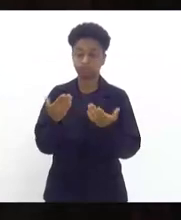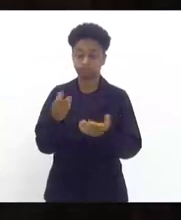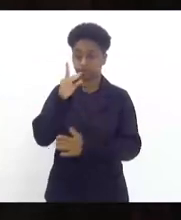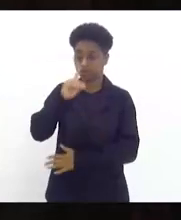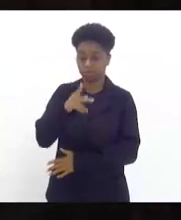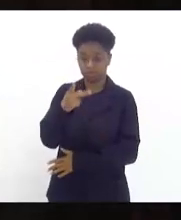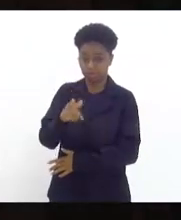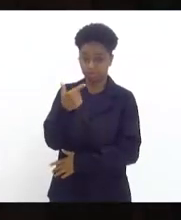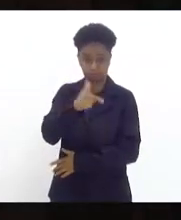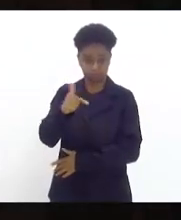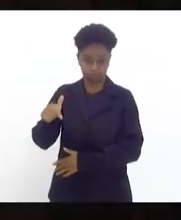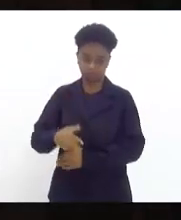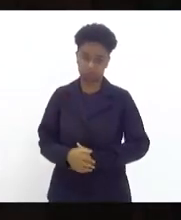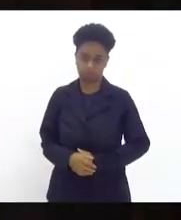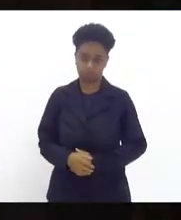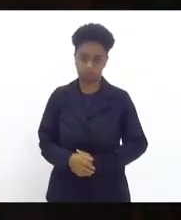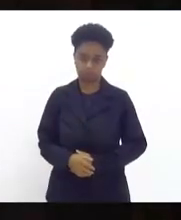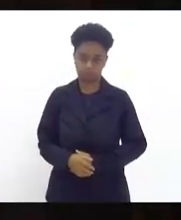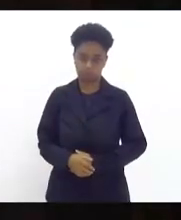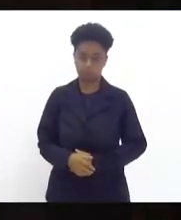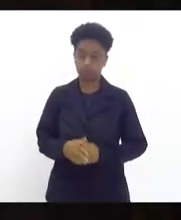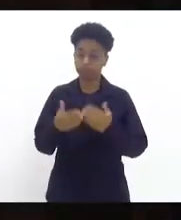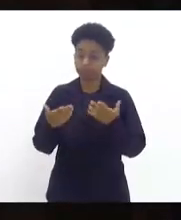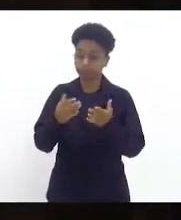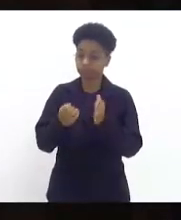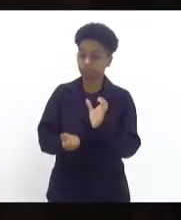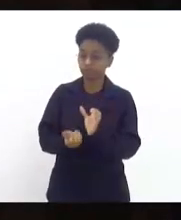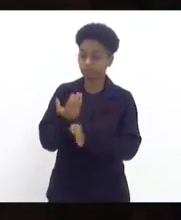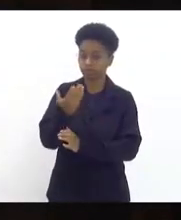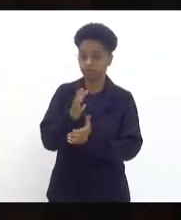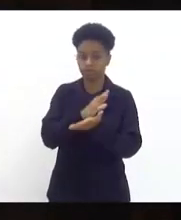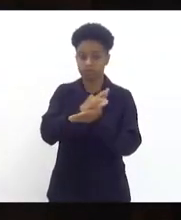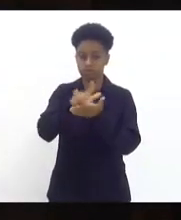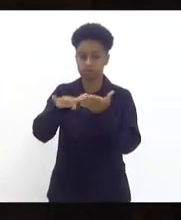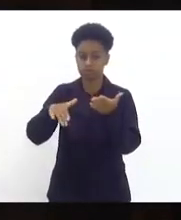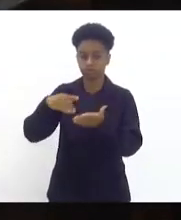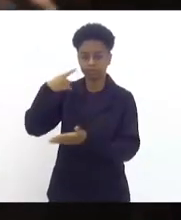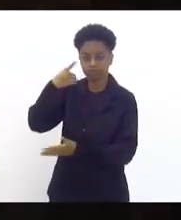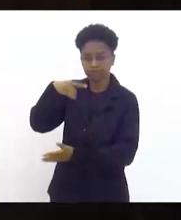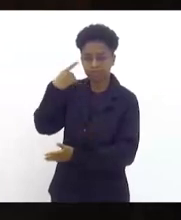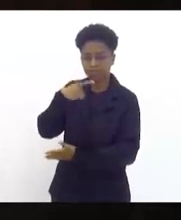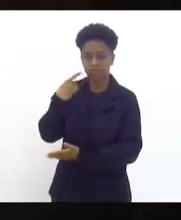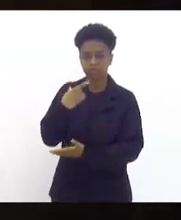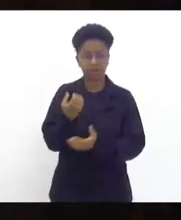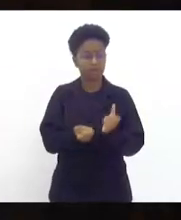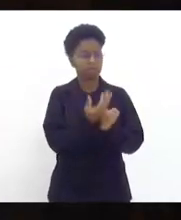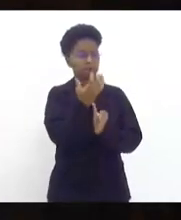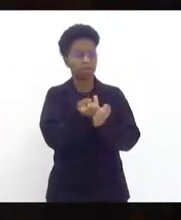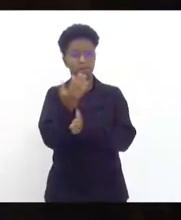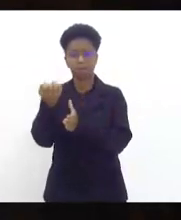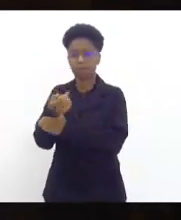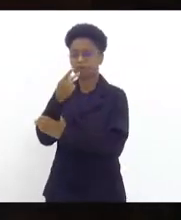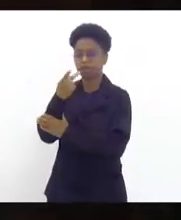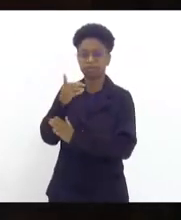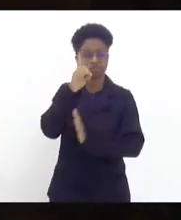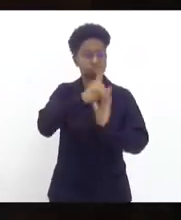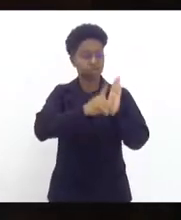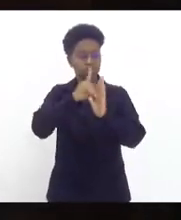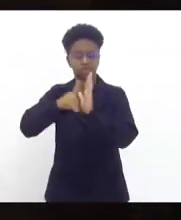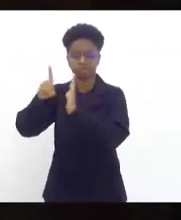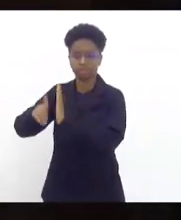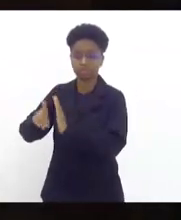acabou E aí aparece um monte de advogado de não sei da onde um monte de direito não sei da onde